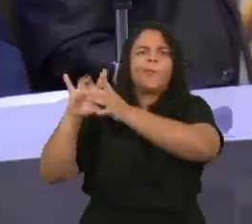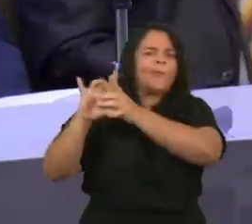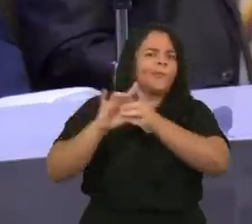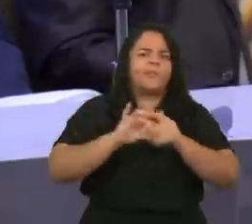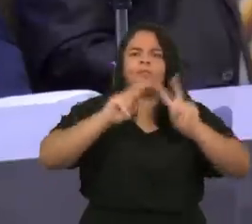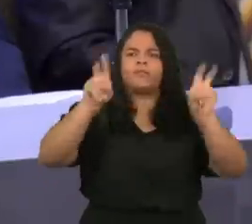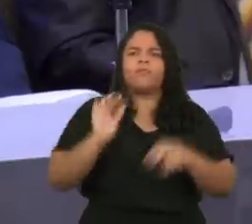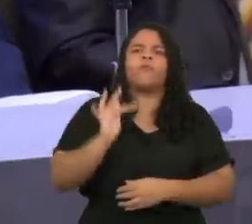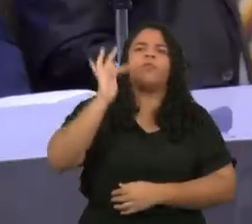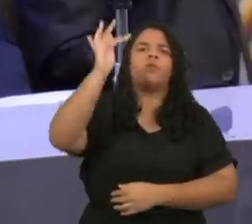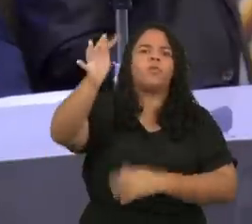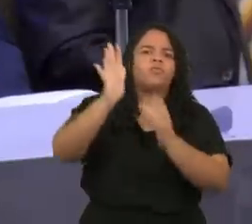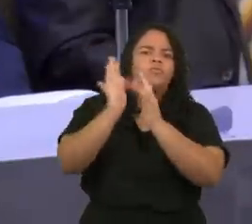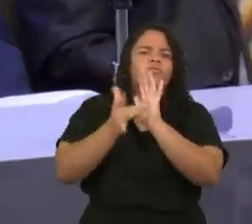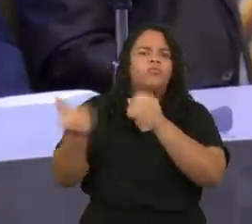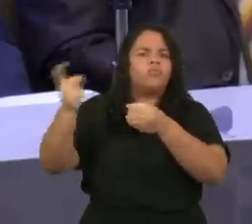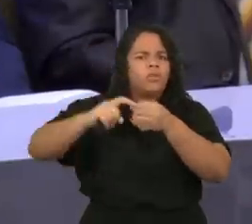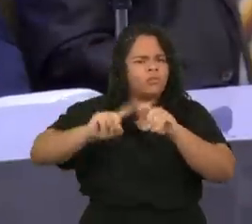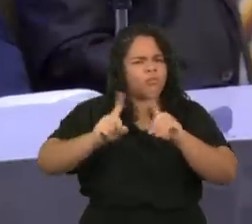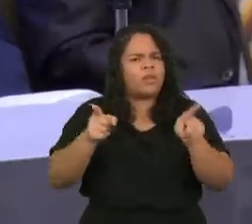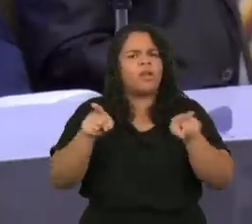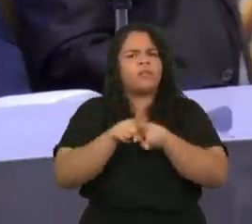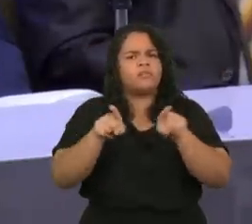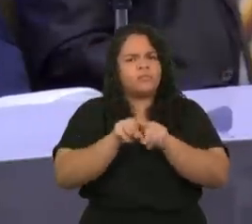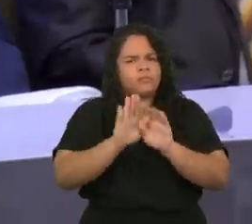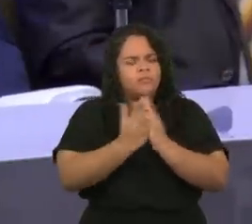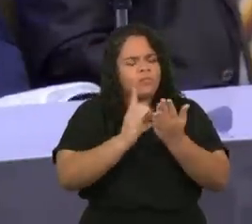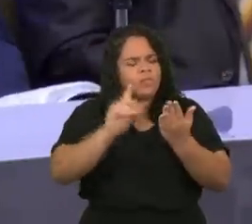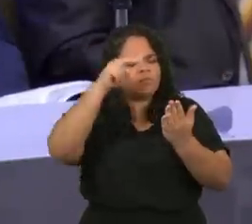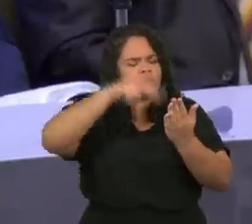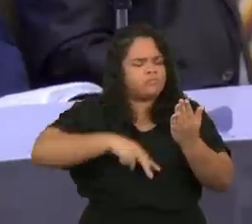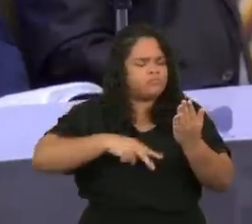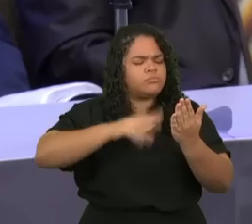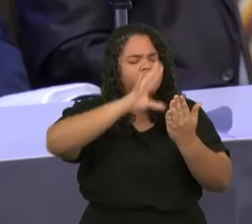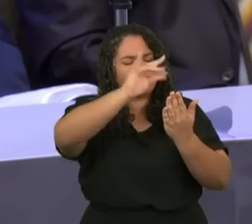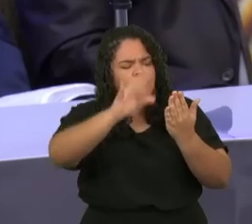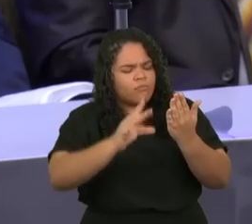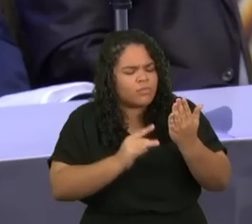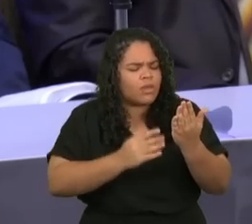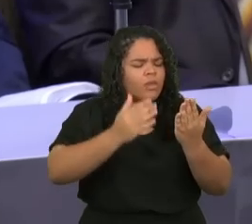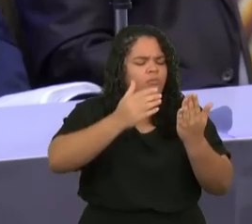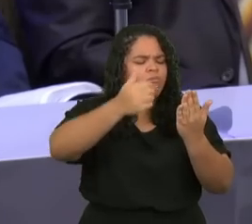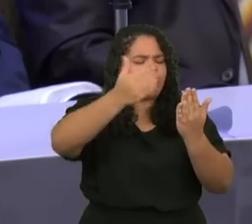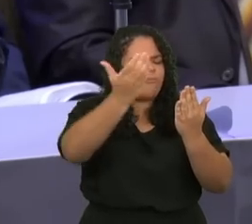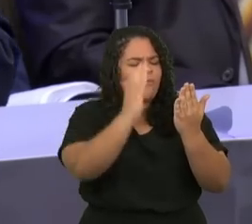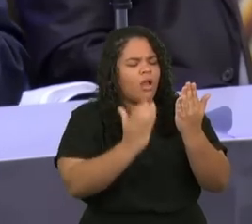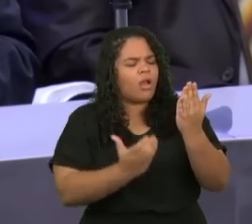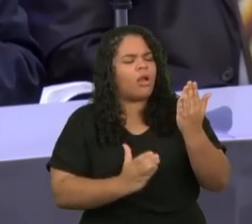o dono da casa deve ter para que o inimigo não roube não Minie a sua casa